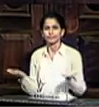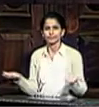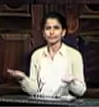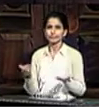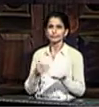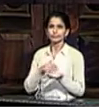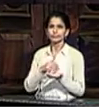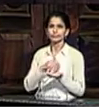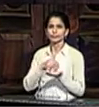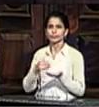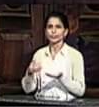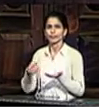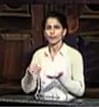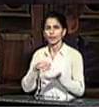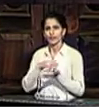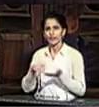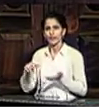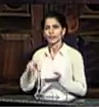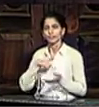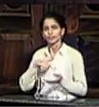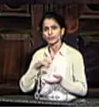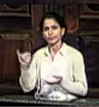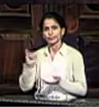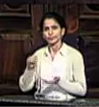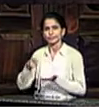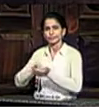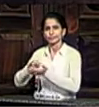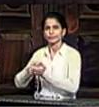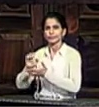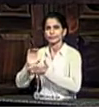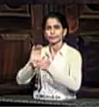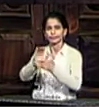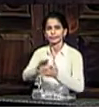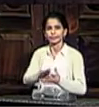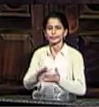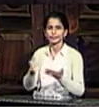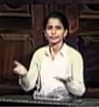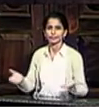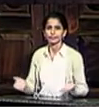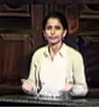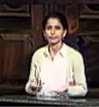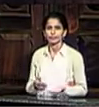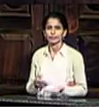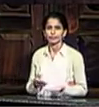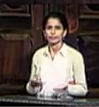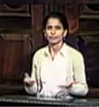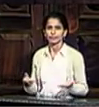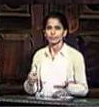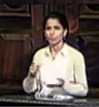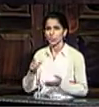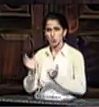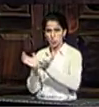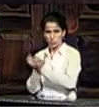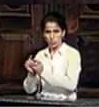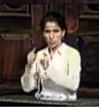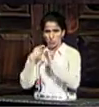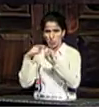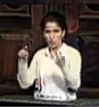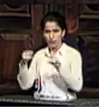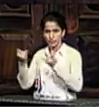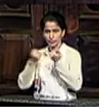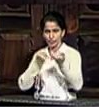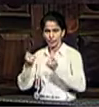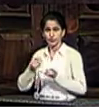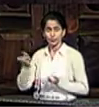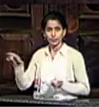da questão dos benefícios fiscais. Quem nos disse isso não foram os adversários. Quem nos disse